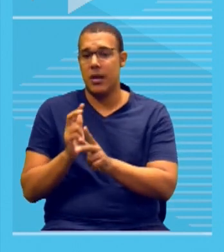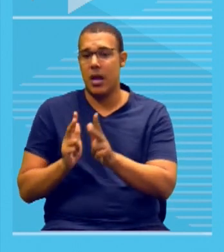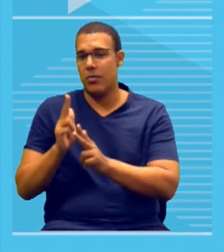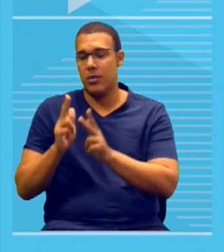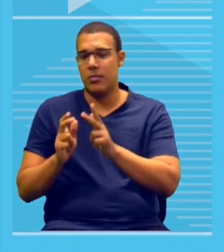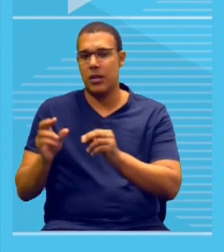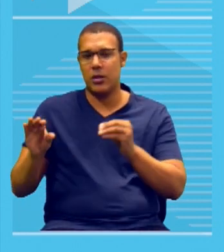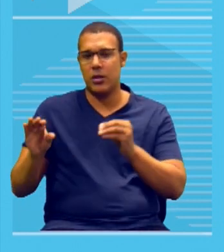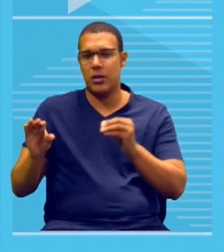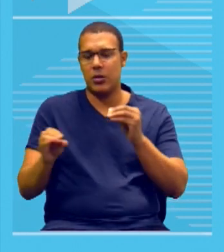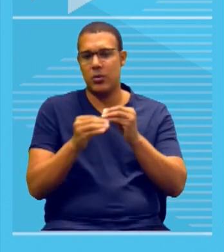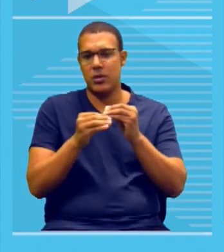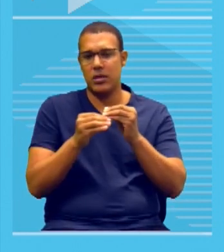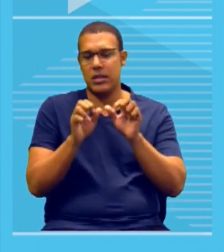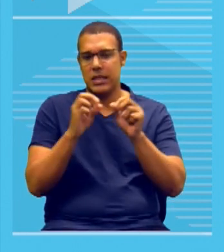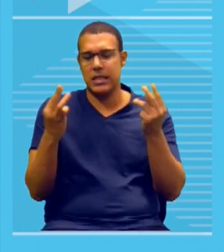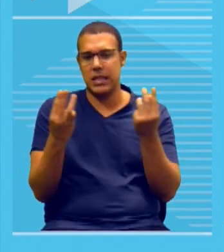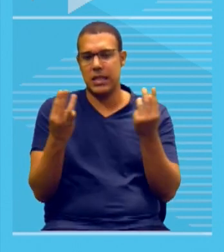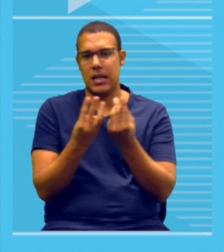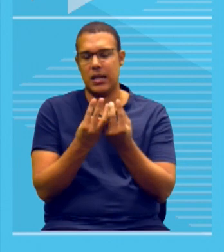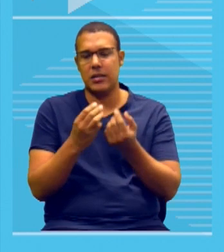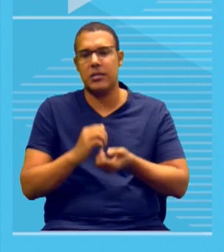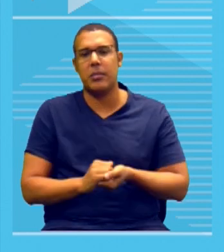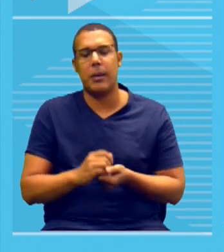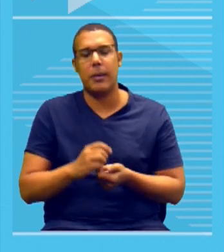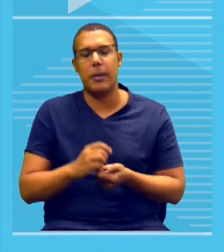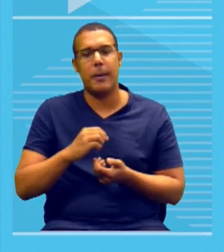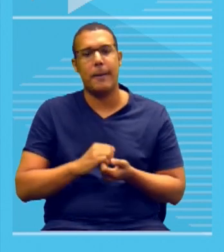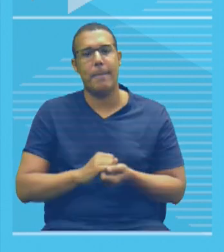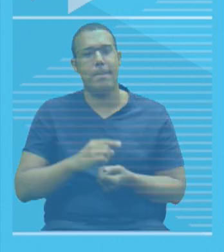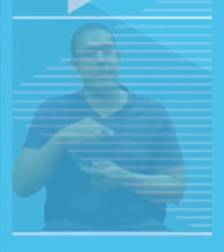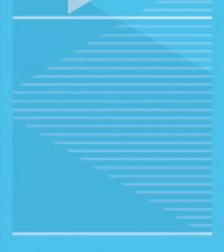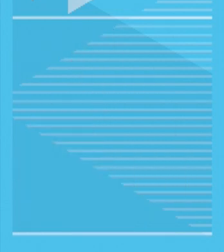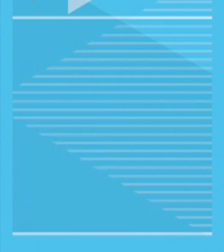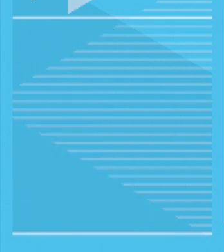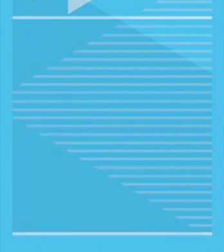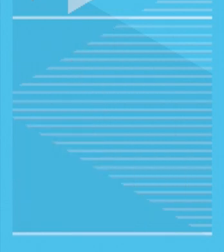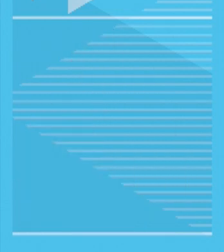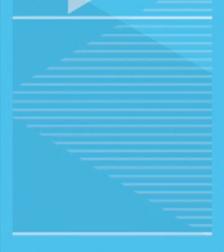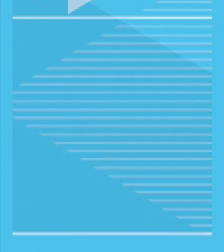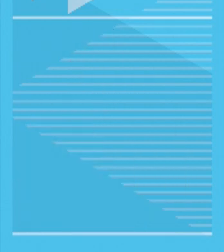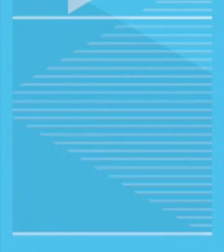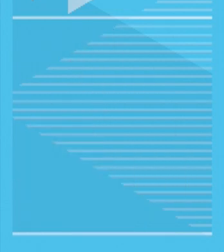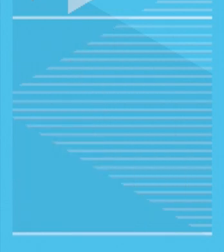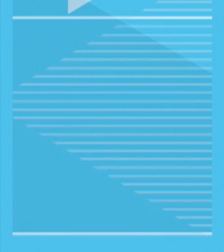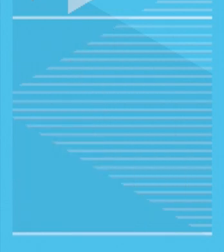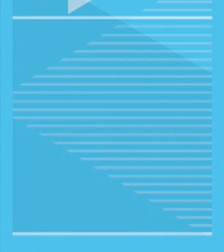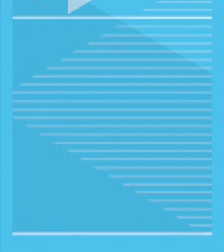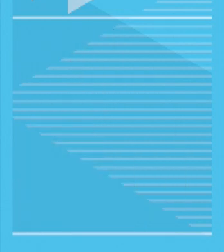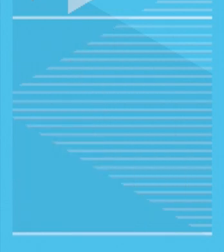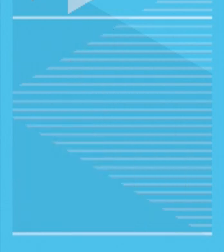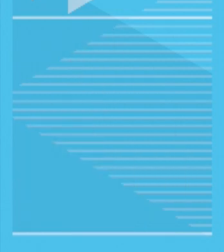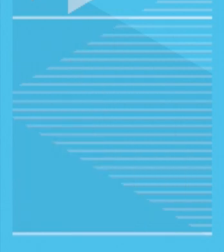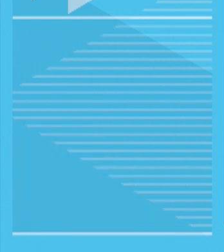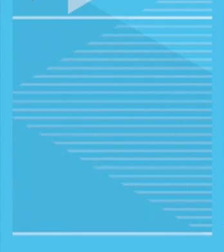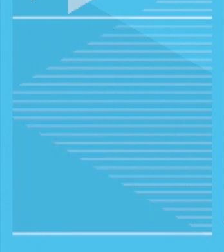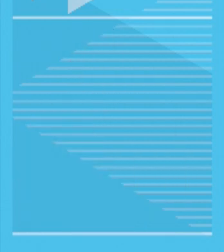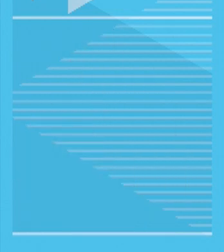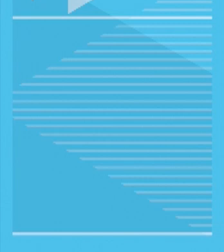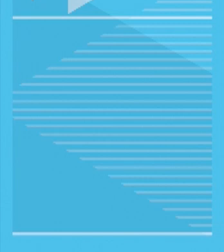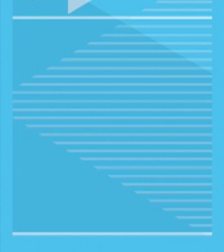slides em branco para eu fazer aqui algumas observações Tranquilo então